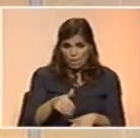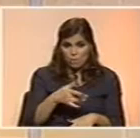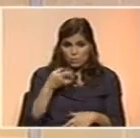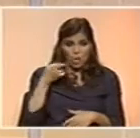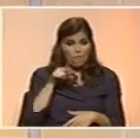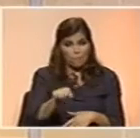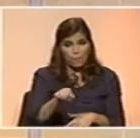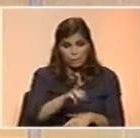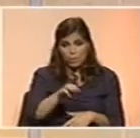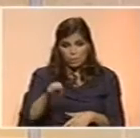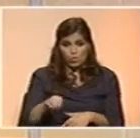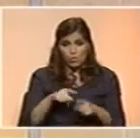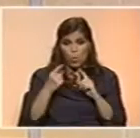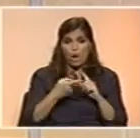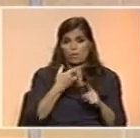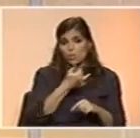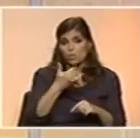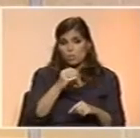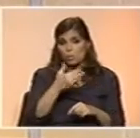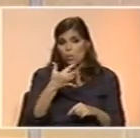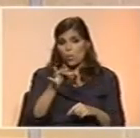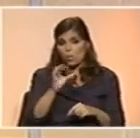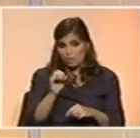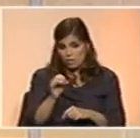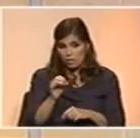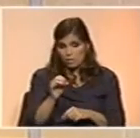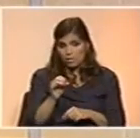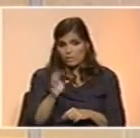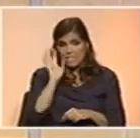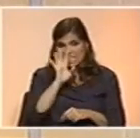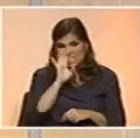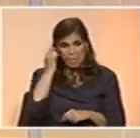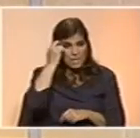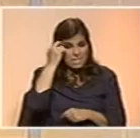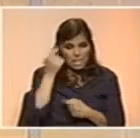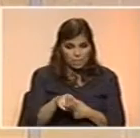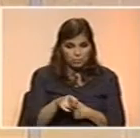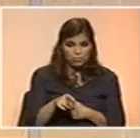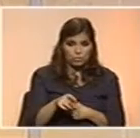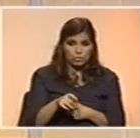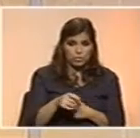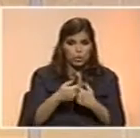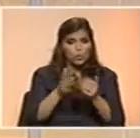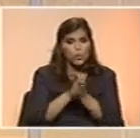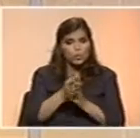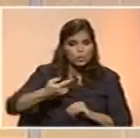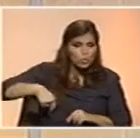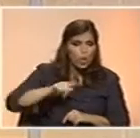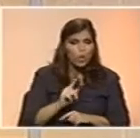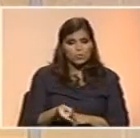9 mil milhões, em 2040 provavelmente, e se pensarmos que todos nós